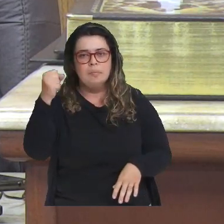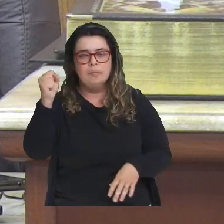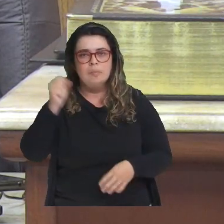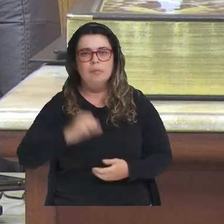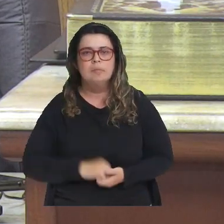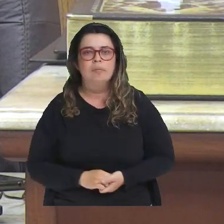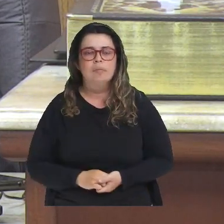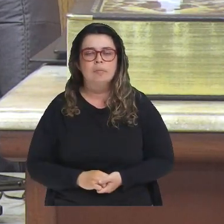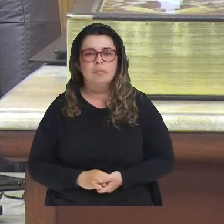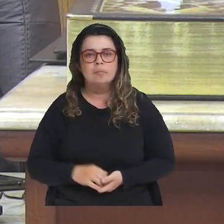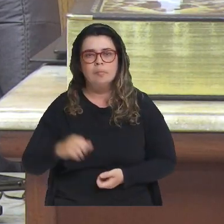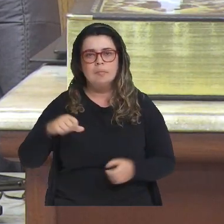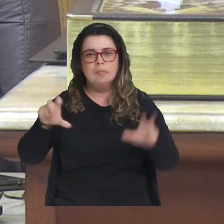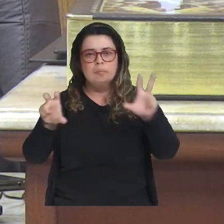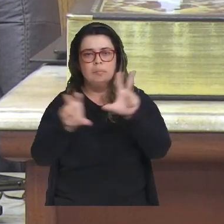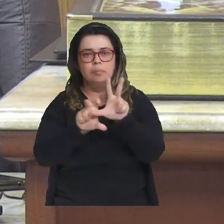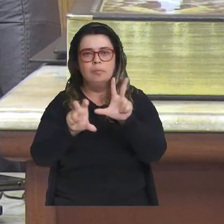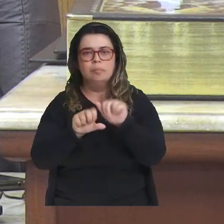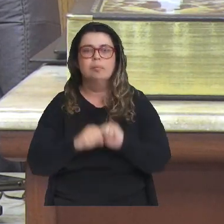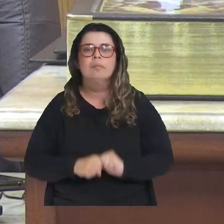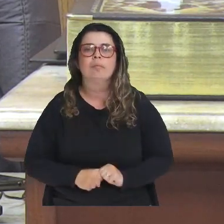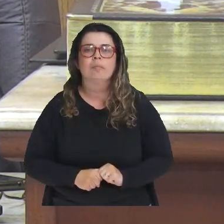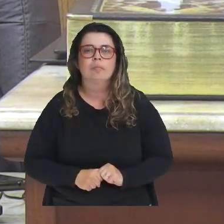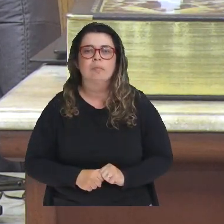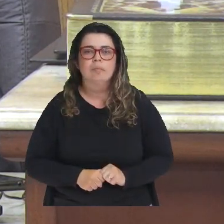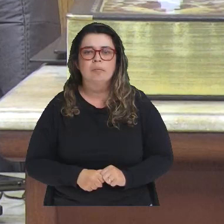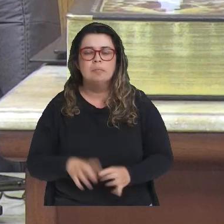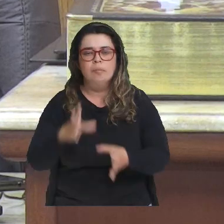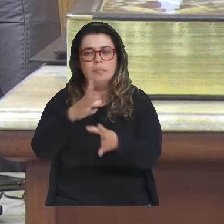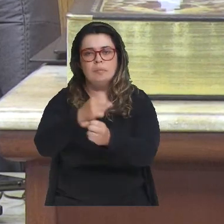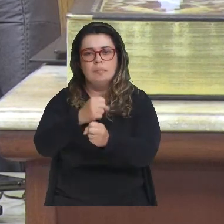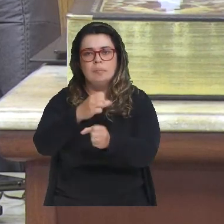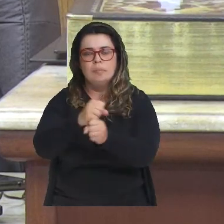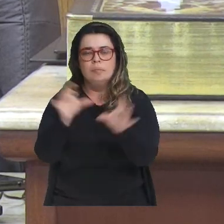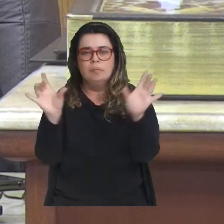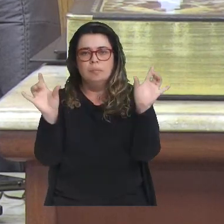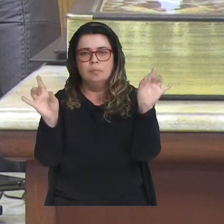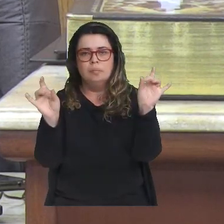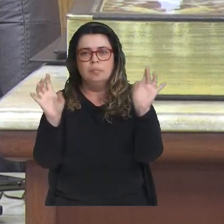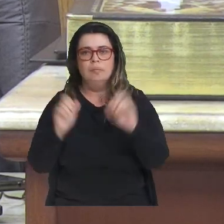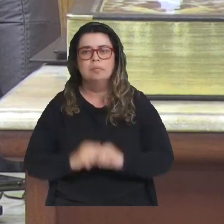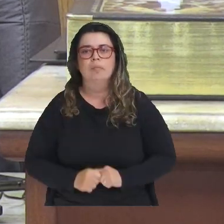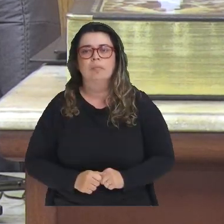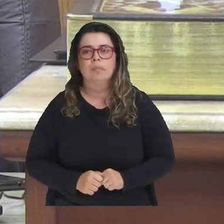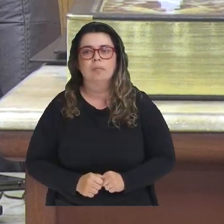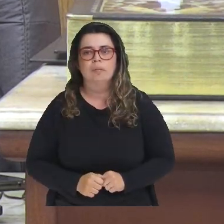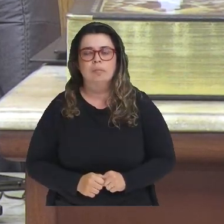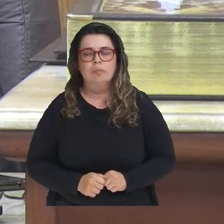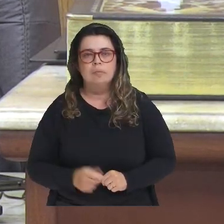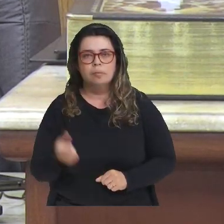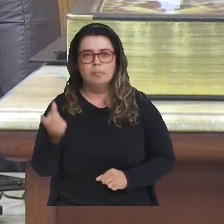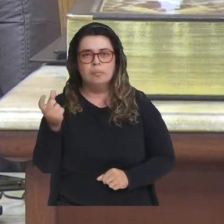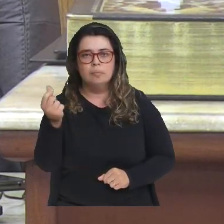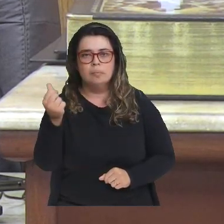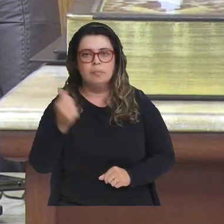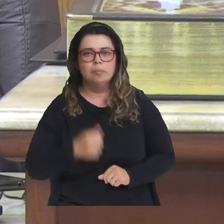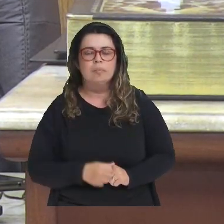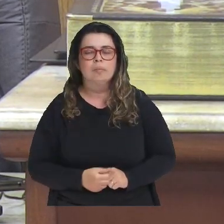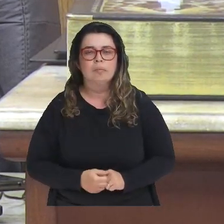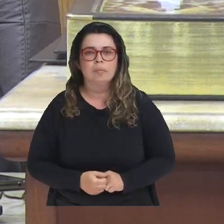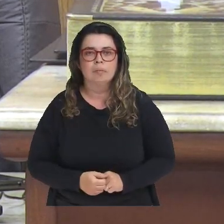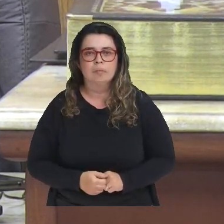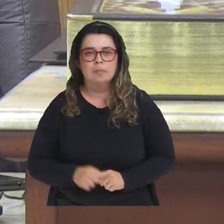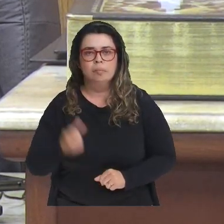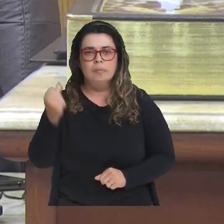158/2022 do Poder Executivo dispõe sobre a abertura de crédito adicional especial para os fins que especifica no valor de